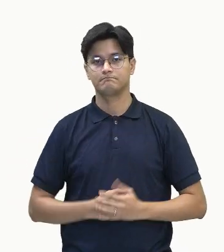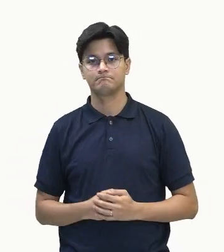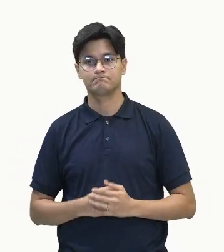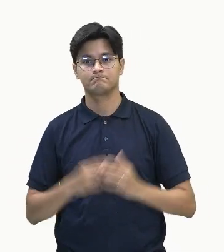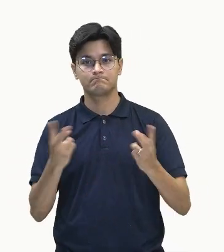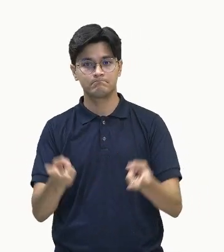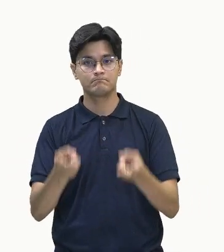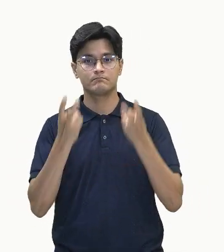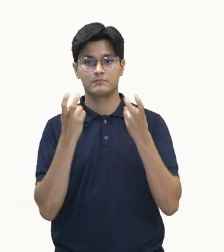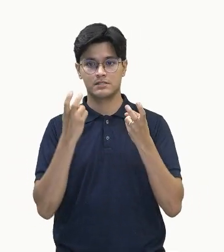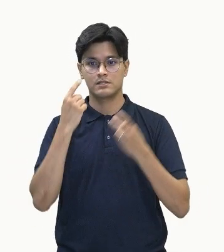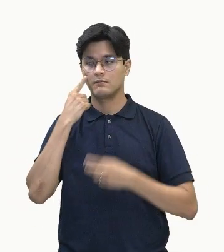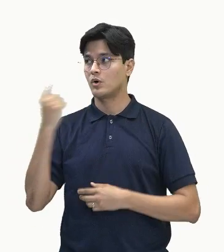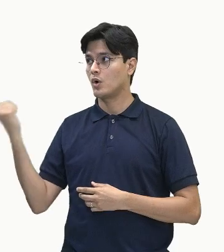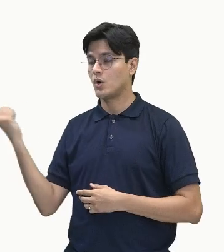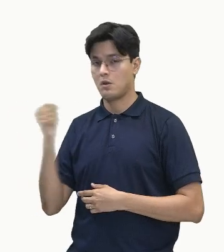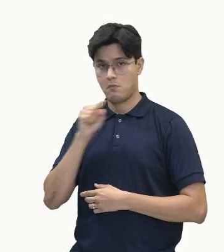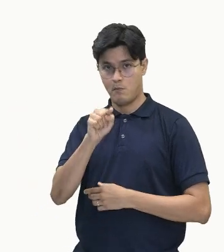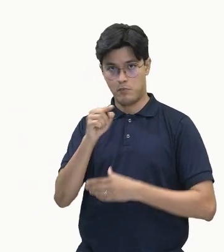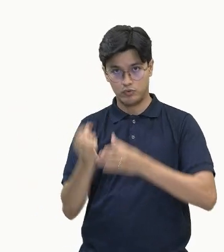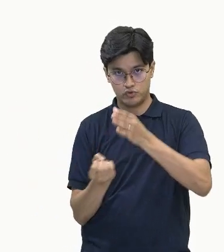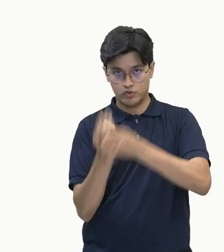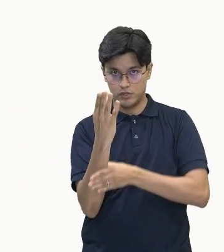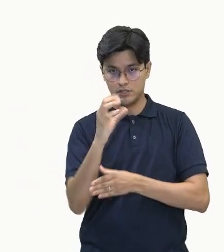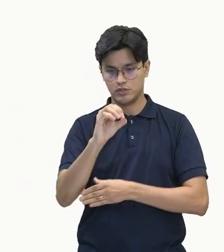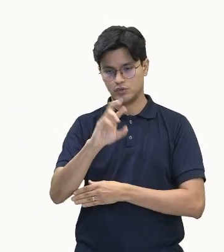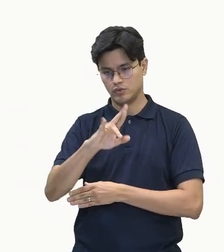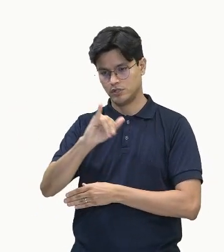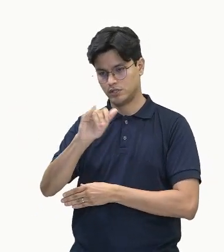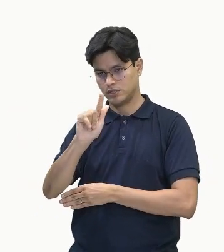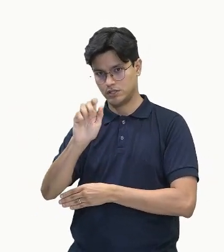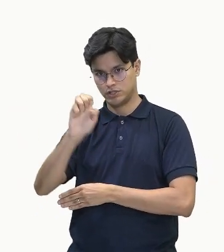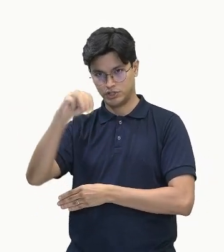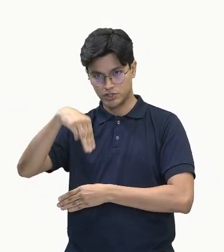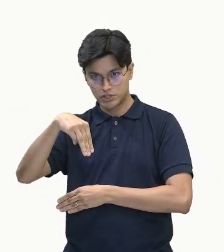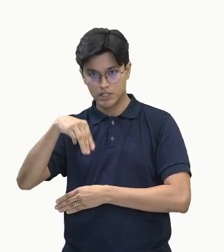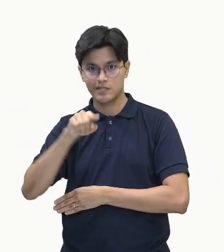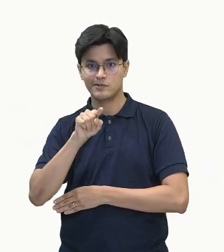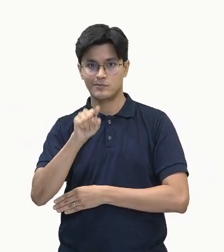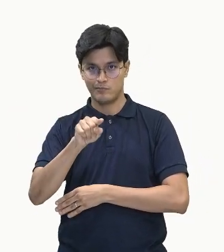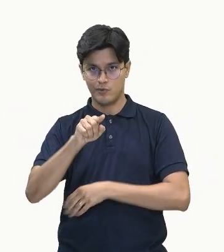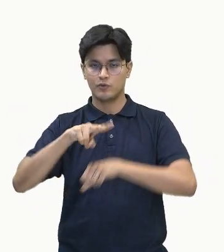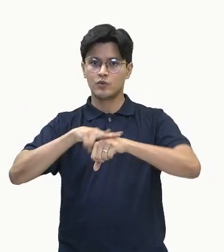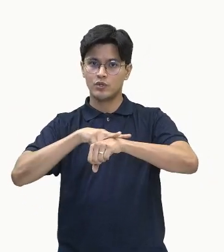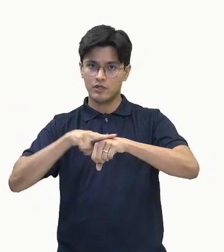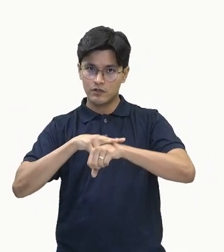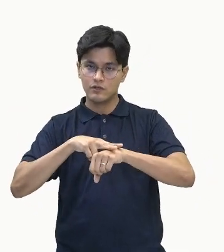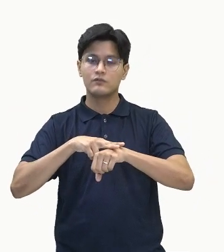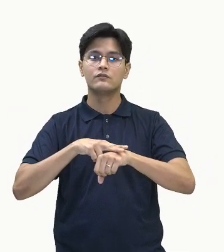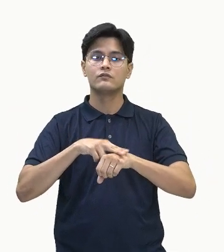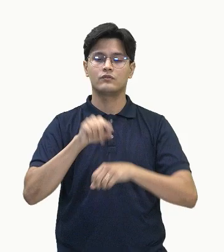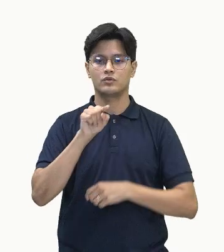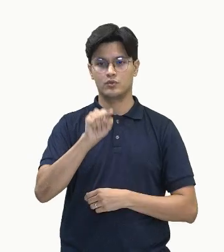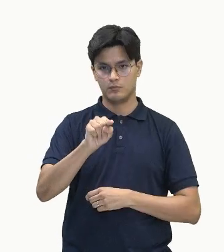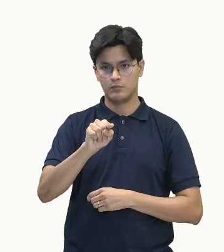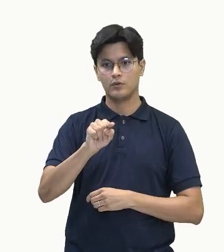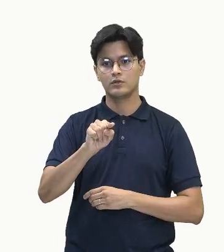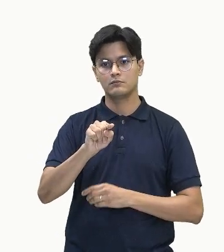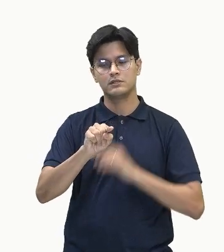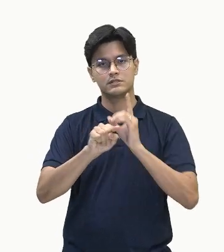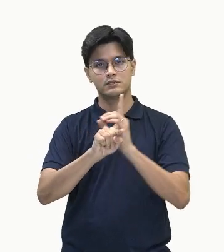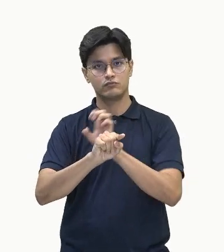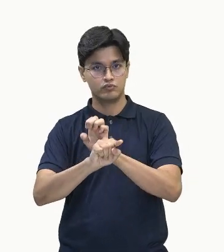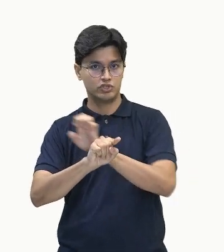da origem, que eu estou pintando aqui em verde, nós vamos andar com esse ponto para a nossa esquerda ou para a nossa direita,